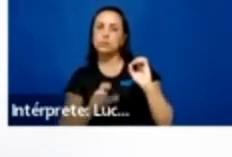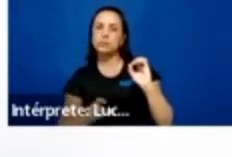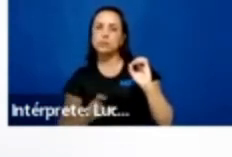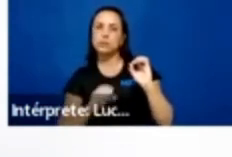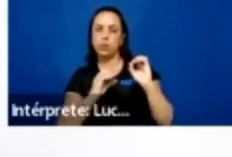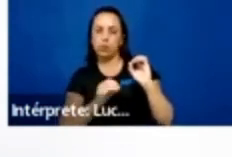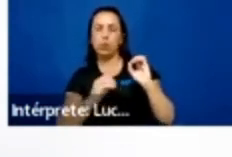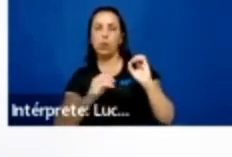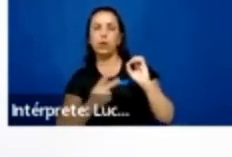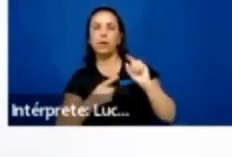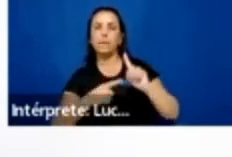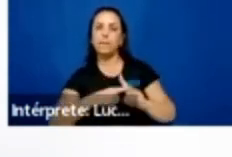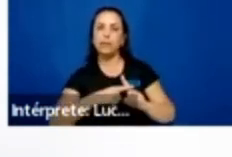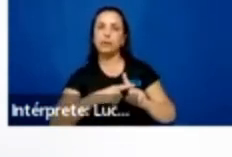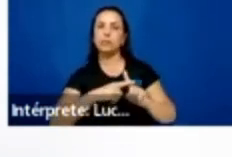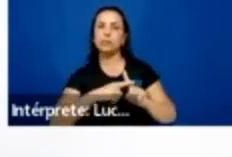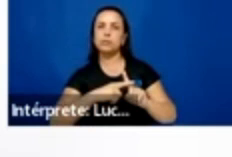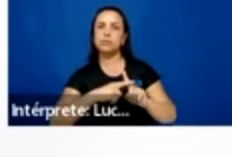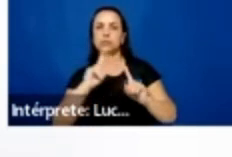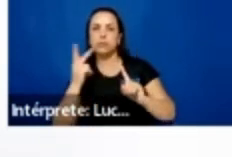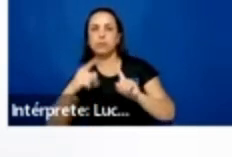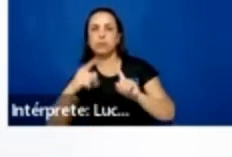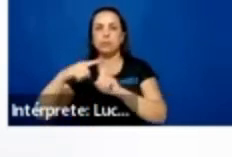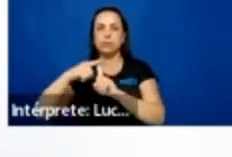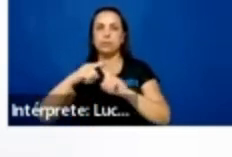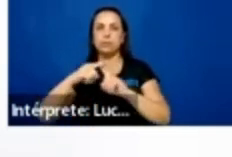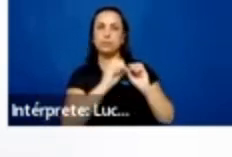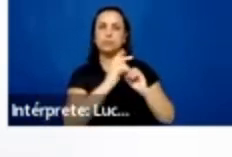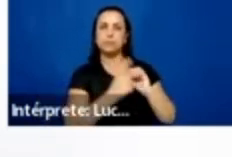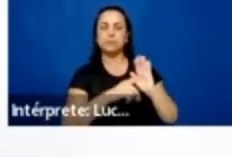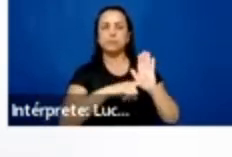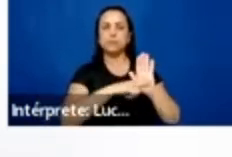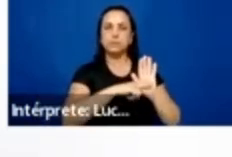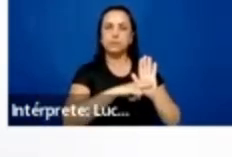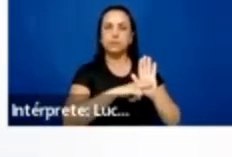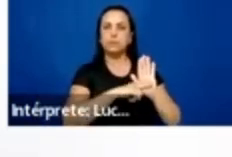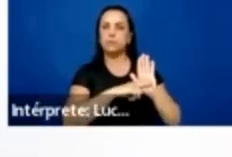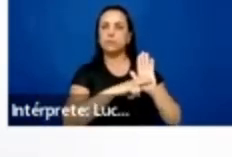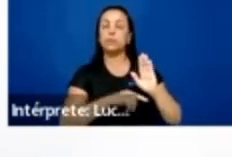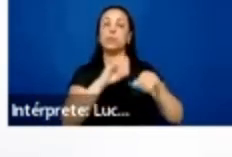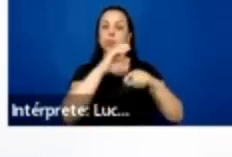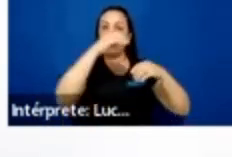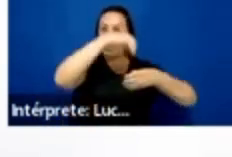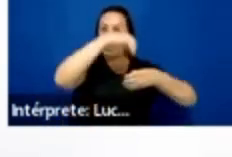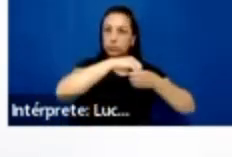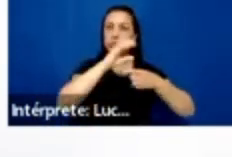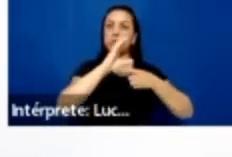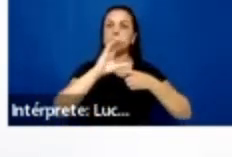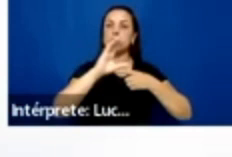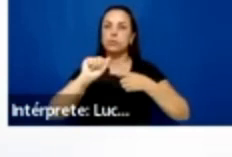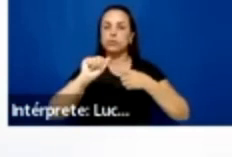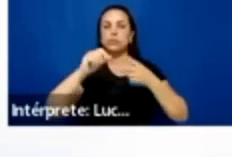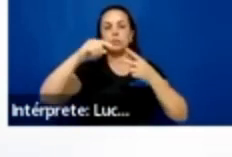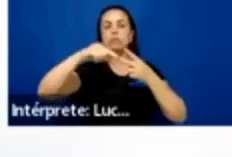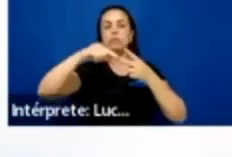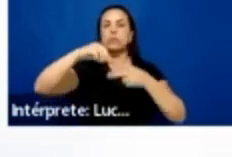mineral? Porque ela tem minerais, ela tem cálcio, ela tem magnésio, ok? E o cálcio